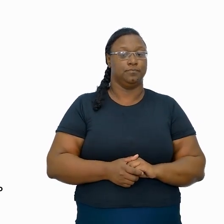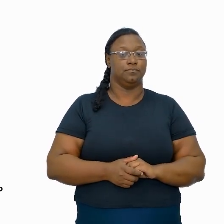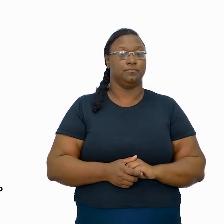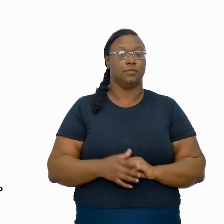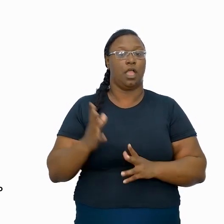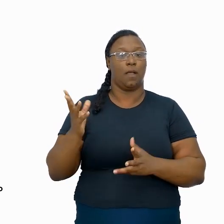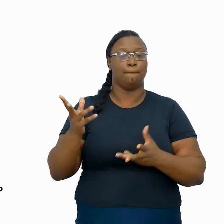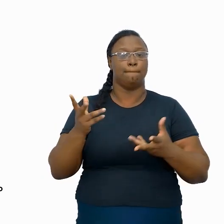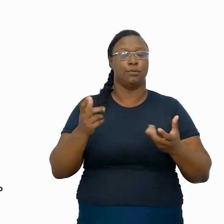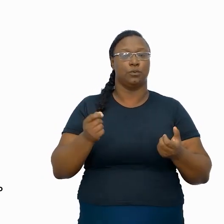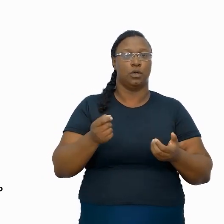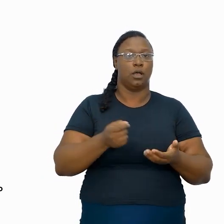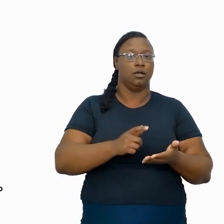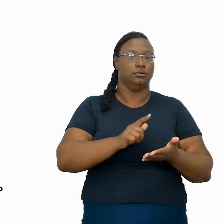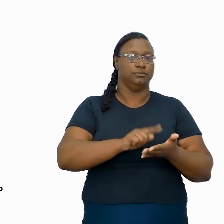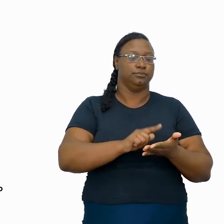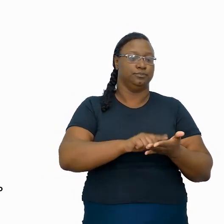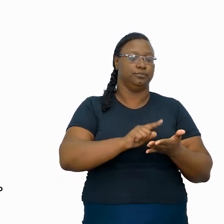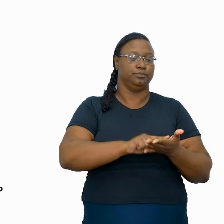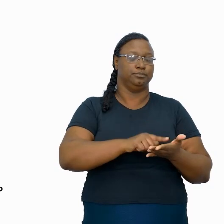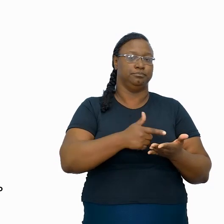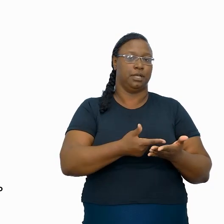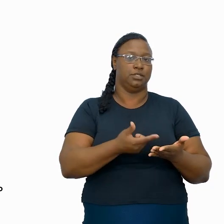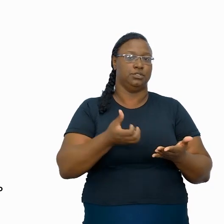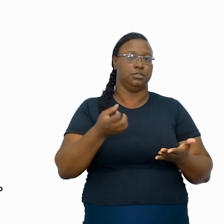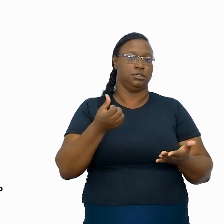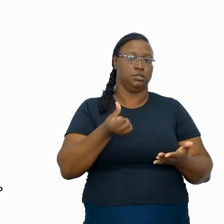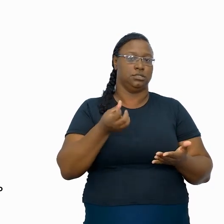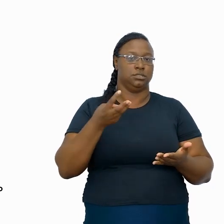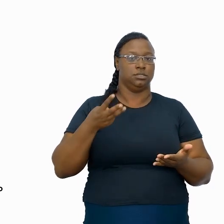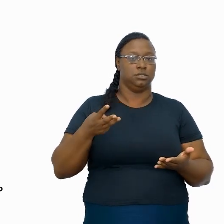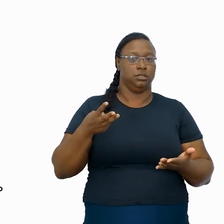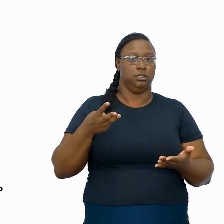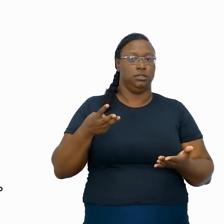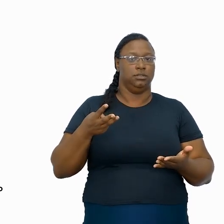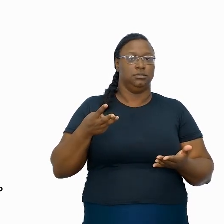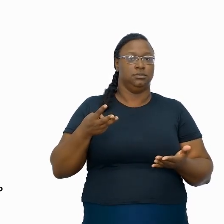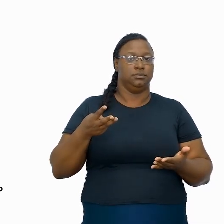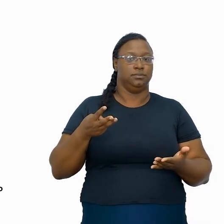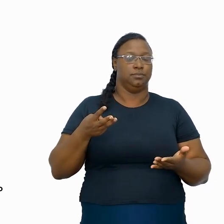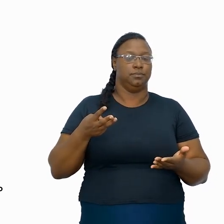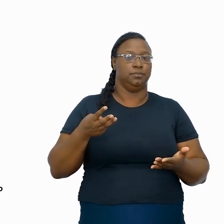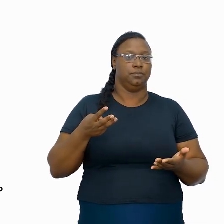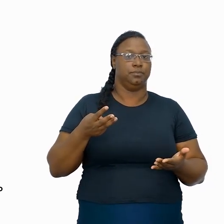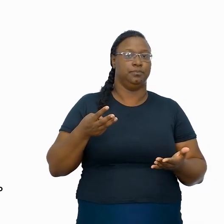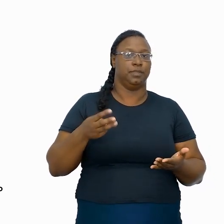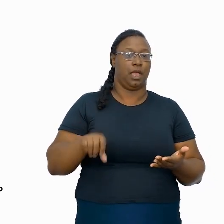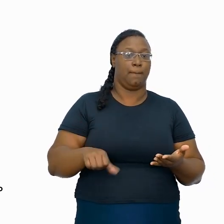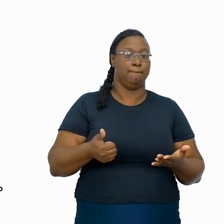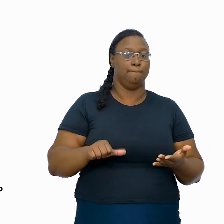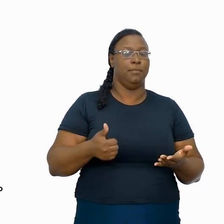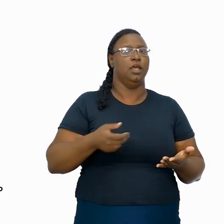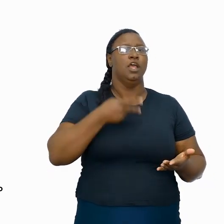né? Lá na página 63, o caderno do aluno, a primeira coisa que eu citei do caderno lá atrás, que nós